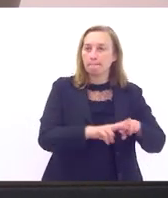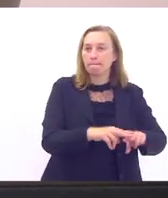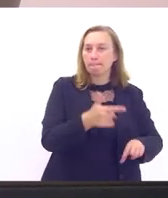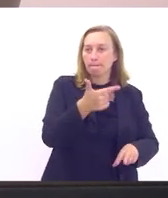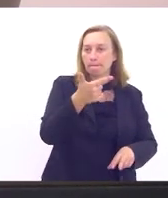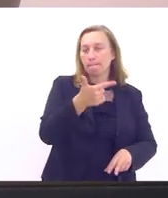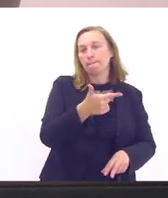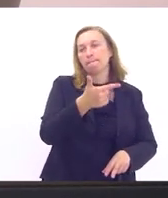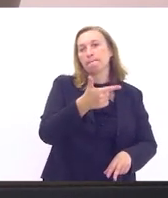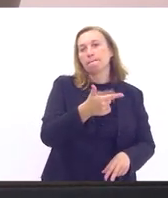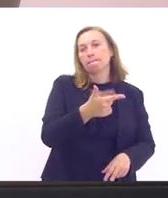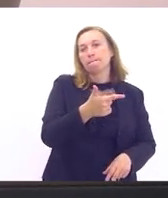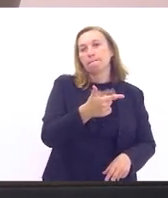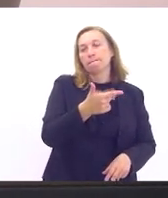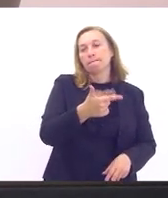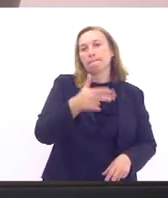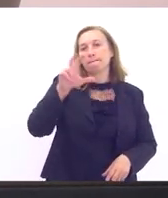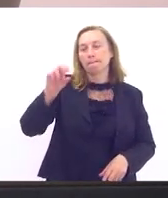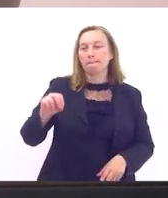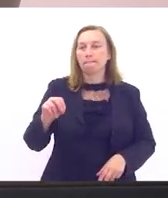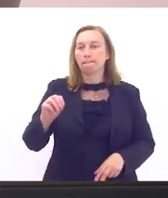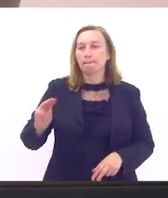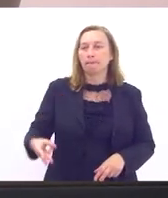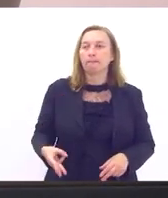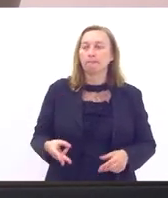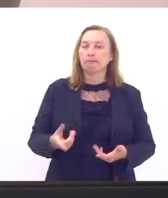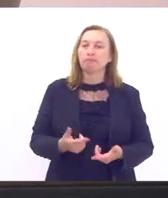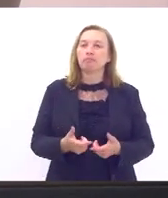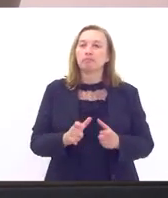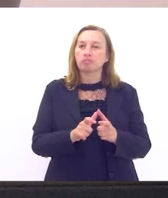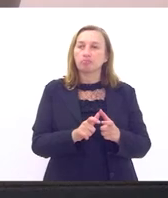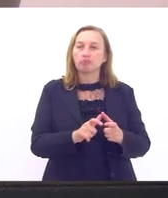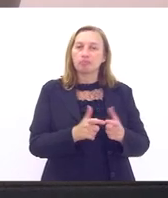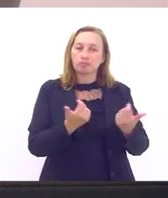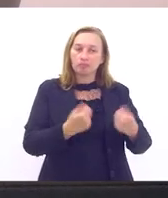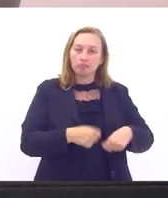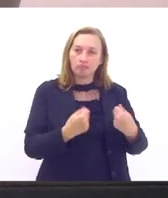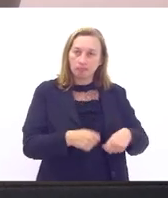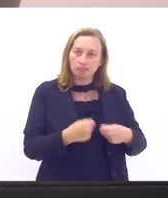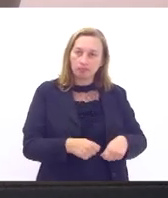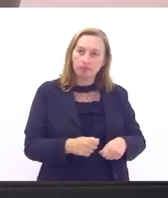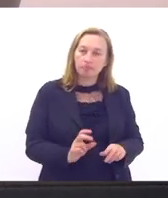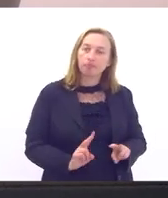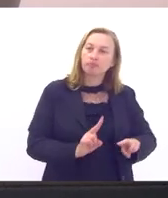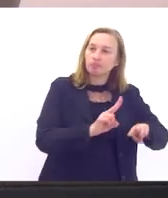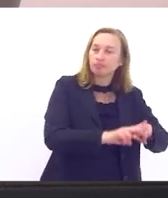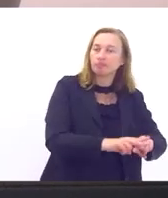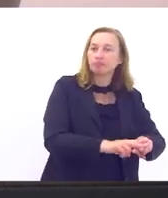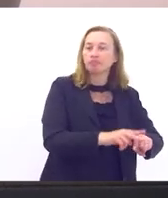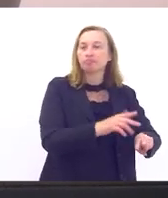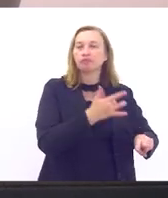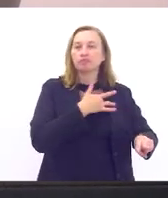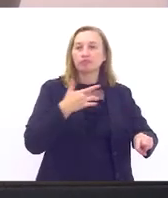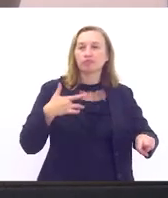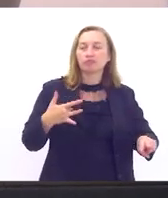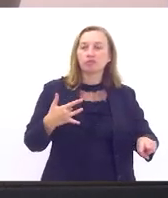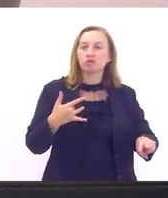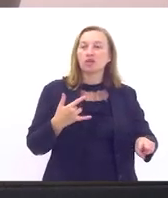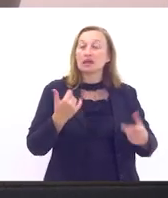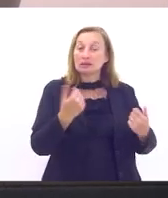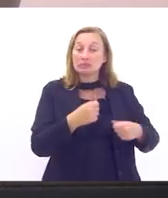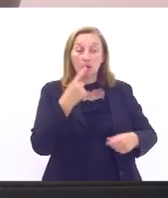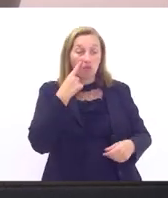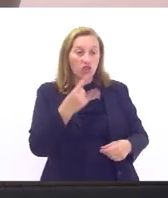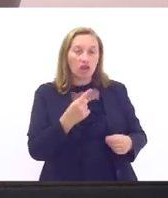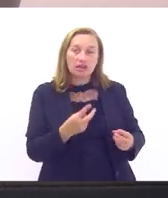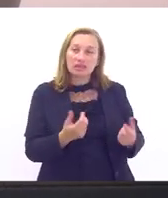Público. Resposta. Frente à expansão da atenção primária no âmbito de saúde prisional do Estado do Rio de Janeiro, torna-se mais evidente a